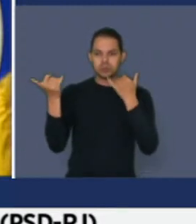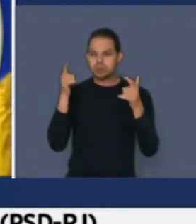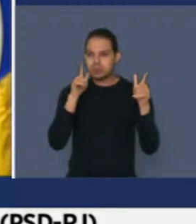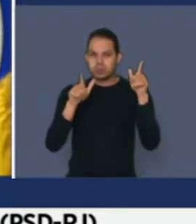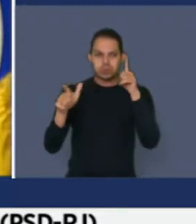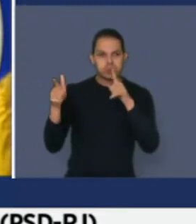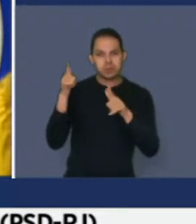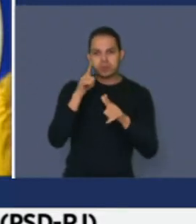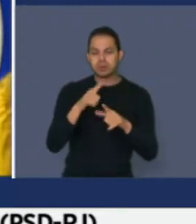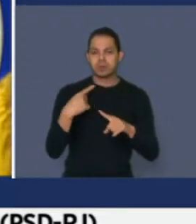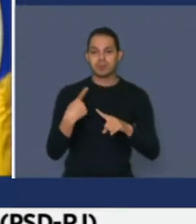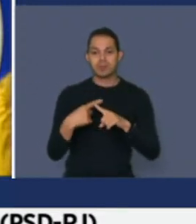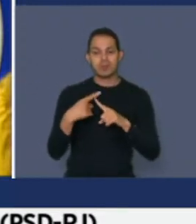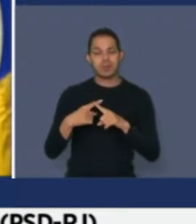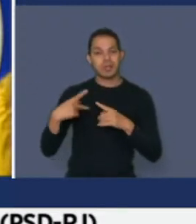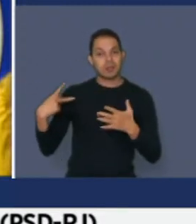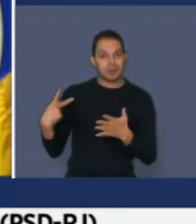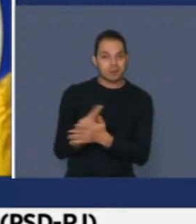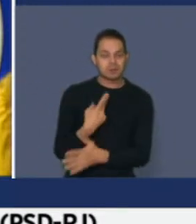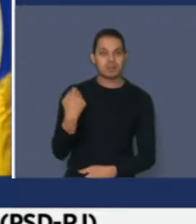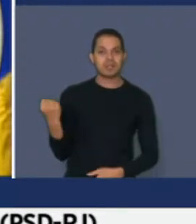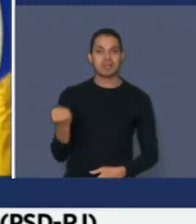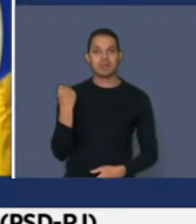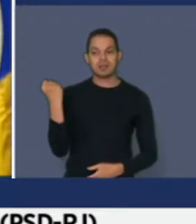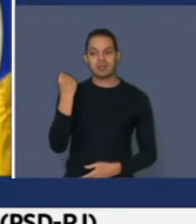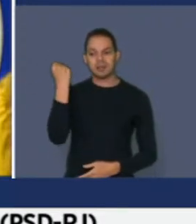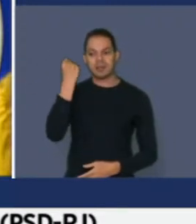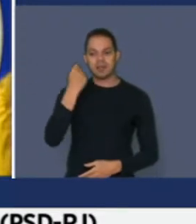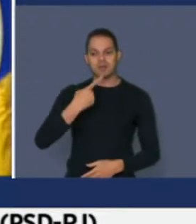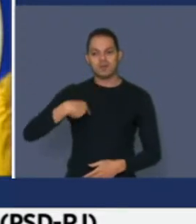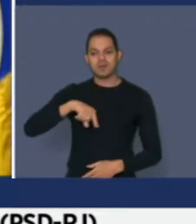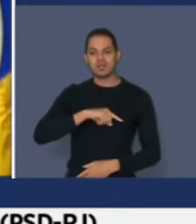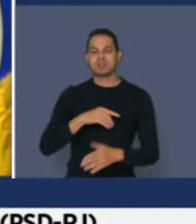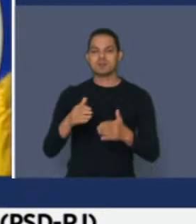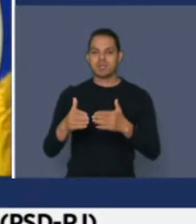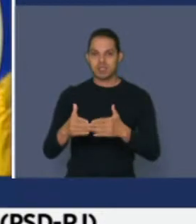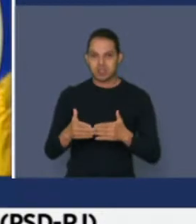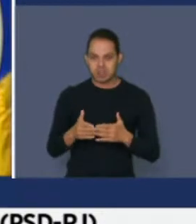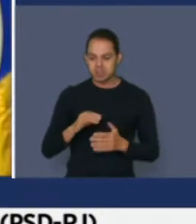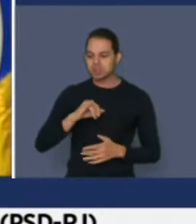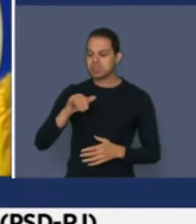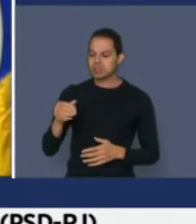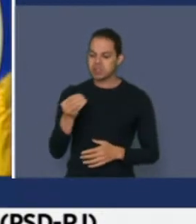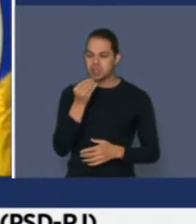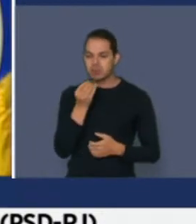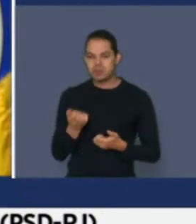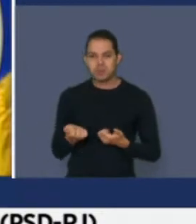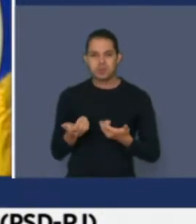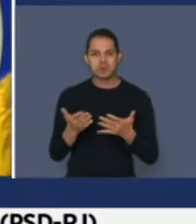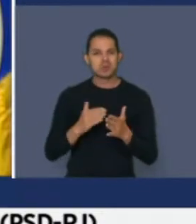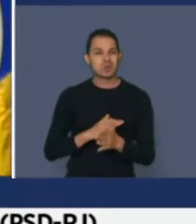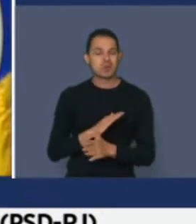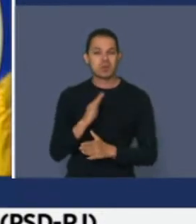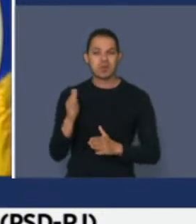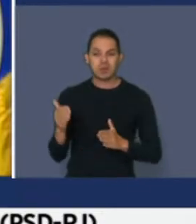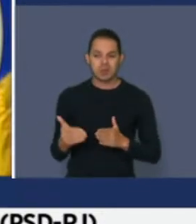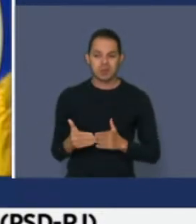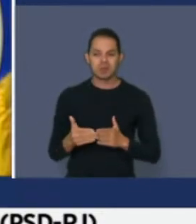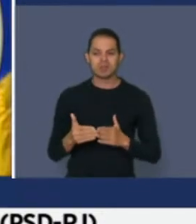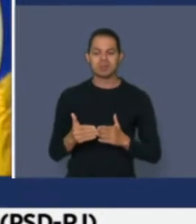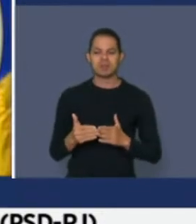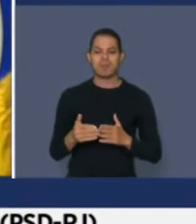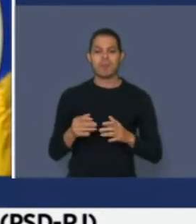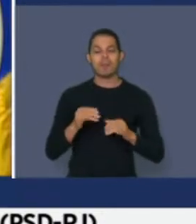dada a gravidade do caso. Solicitamos, demos as oportunidades todas,